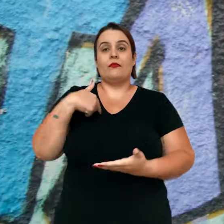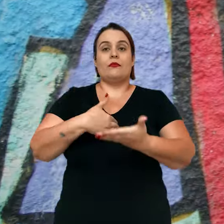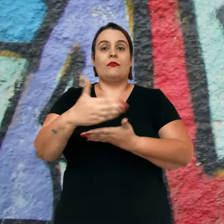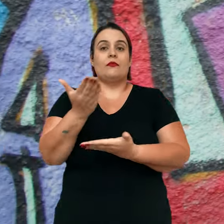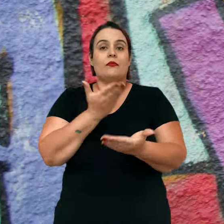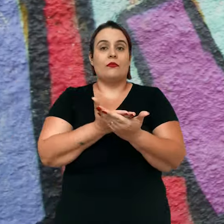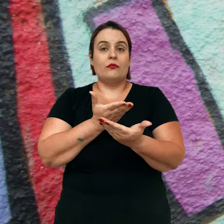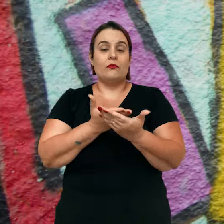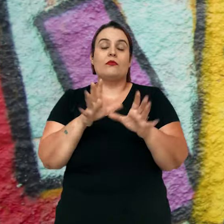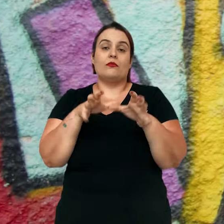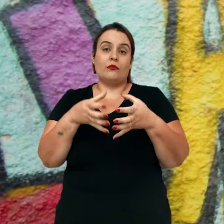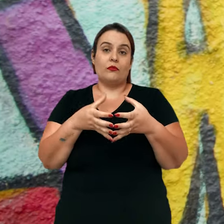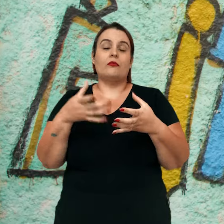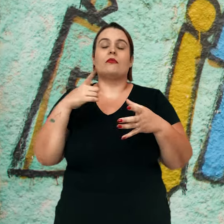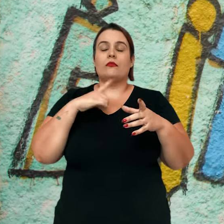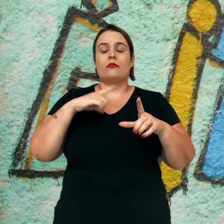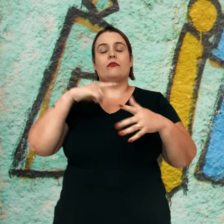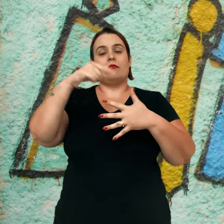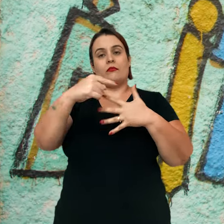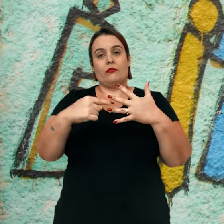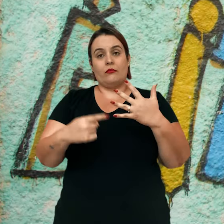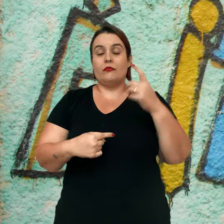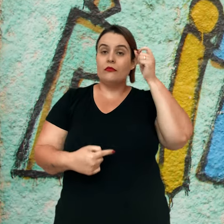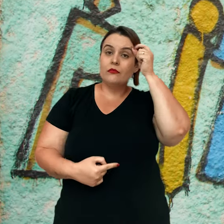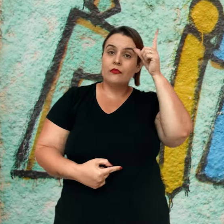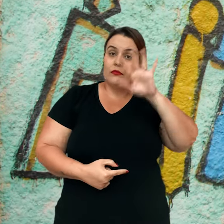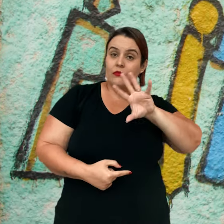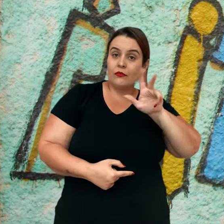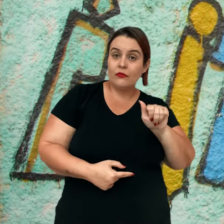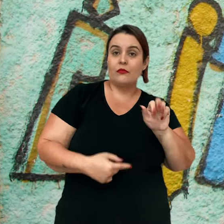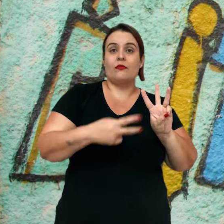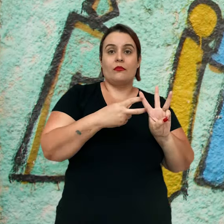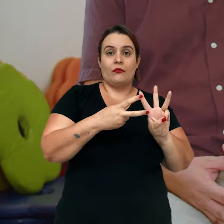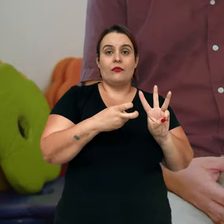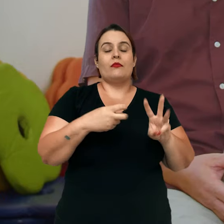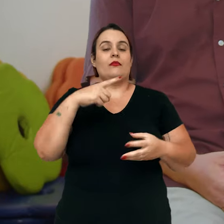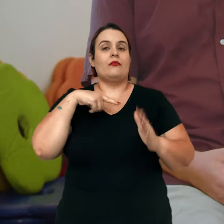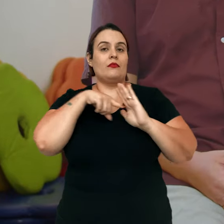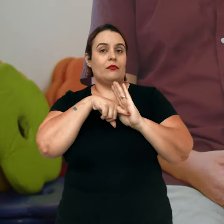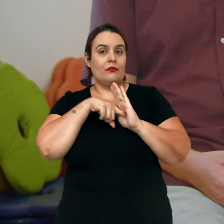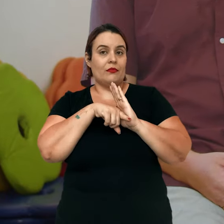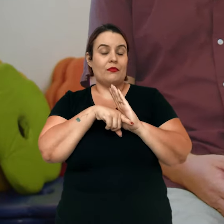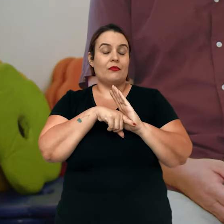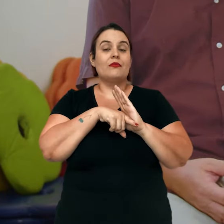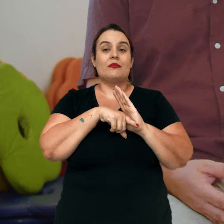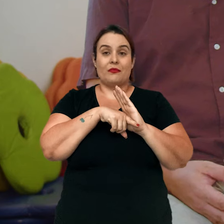eu comecei o grupo de estudos, trazendo também elementos da cultura afro-indígena. A partir do grupo de